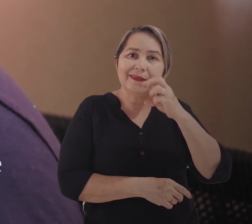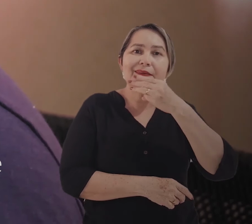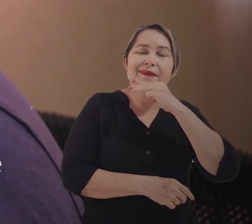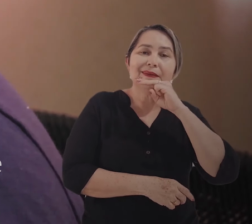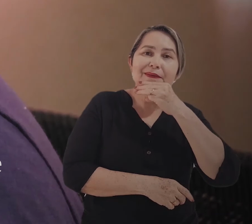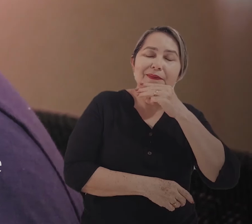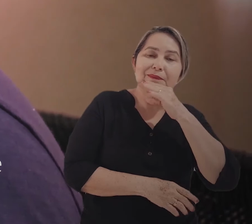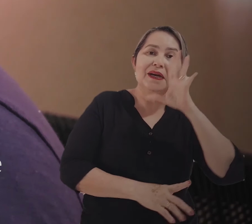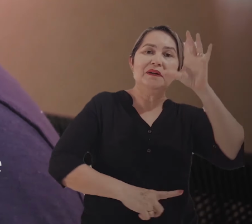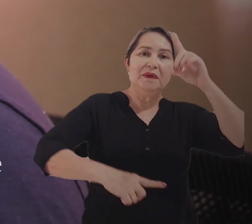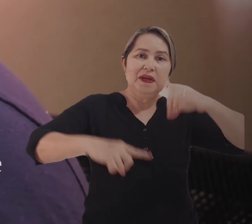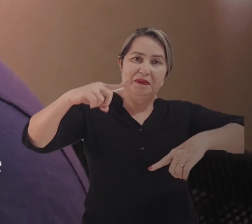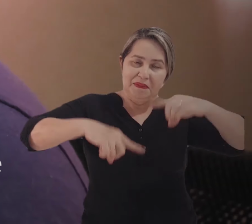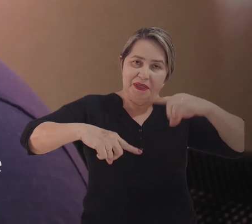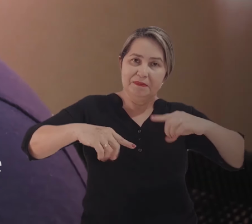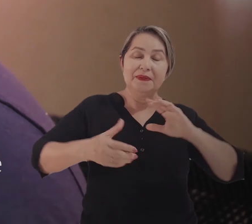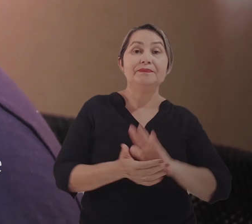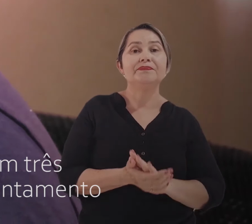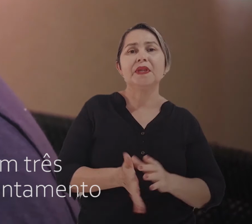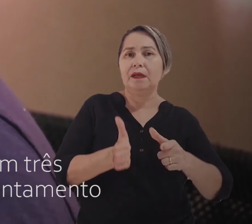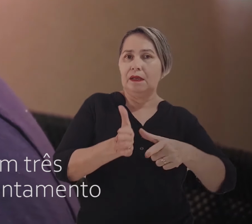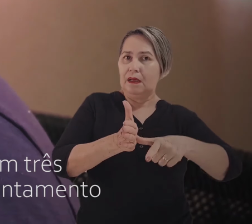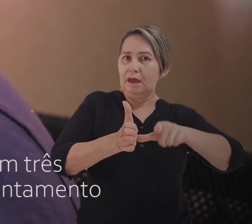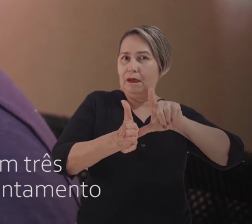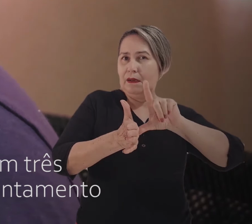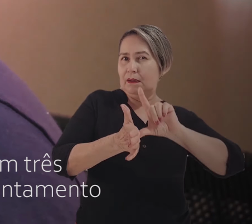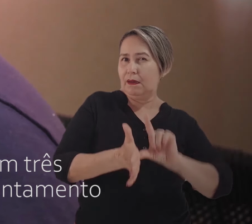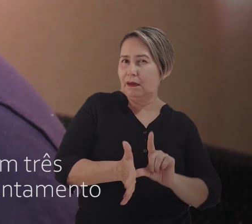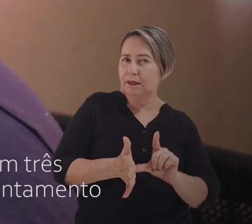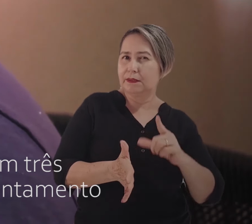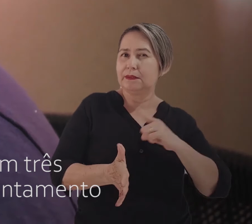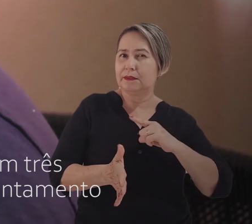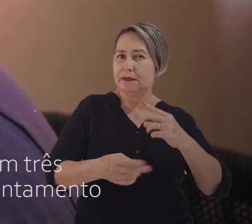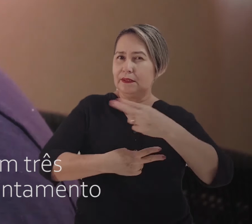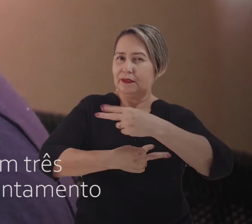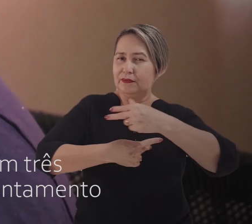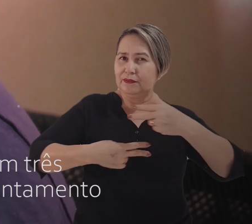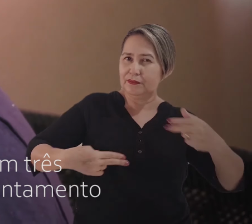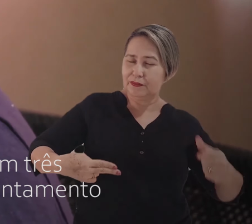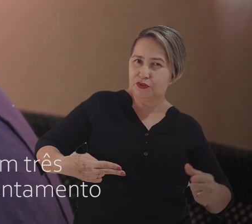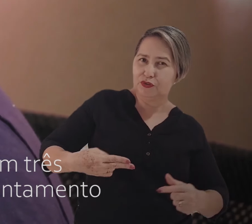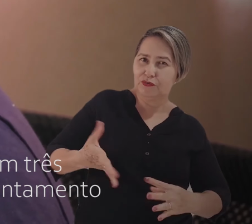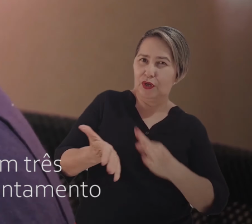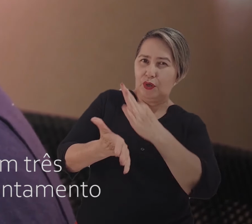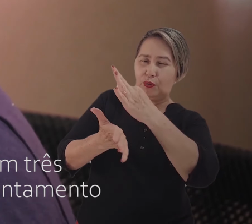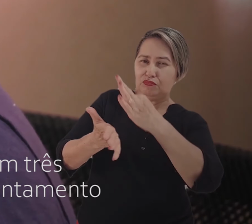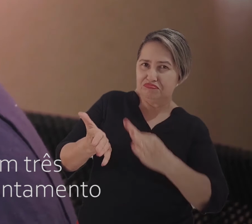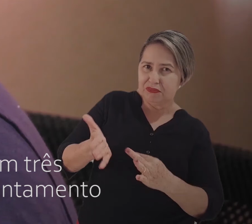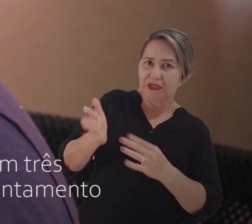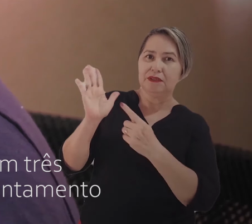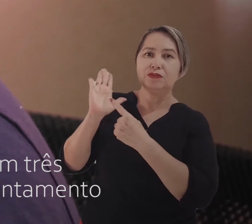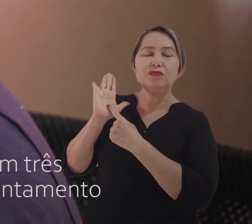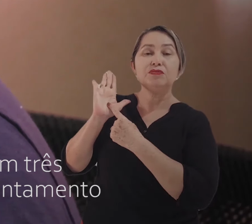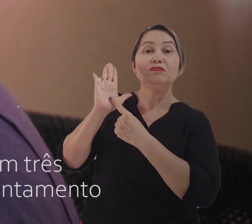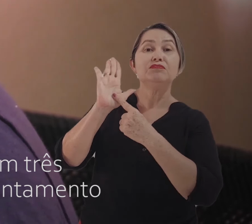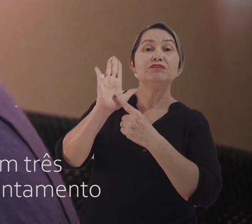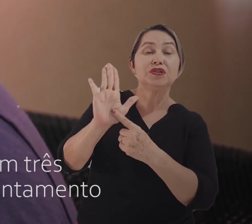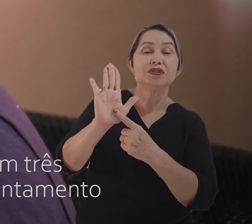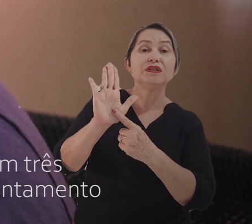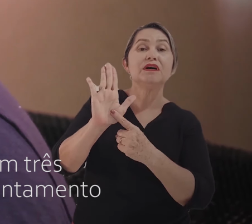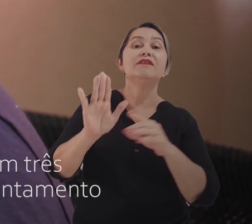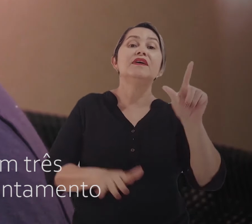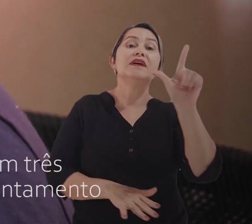Até um certo tempo atrás, né, diversas obras da literatura da cidade apontavam que na cidade